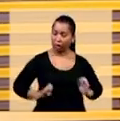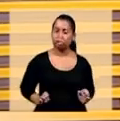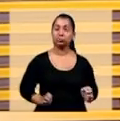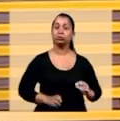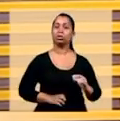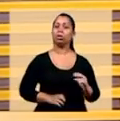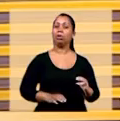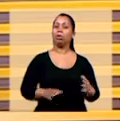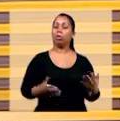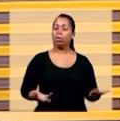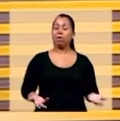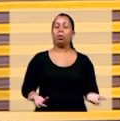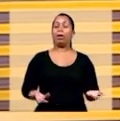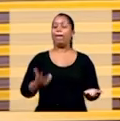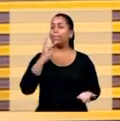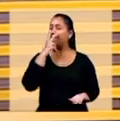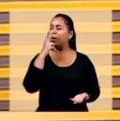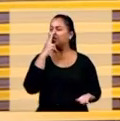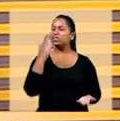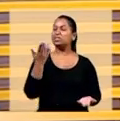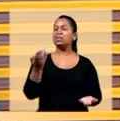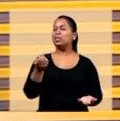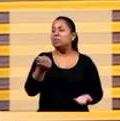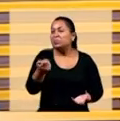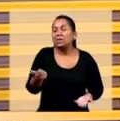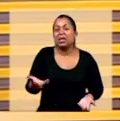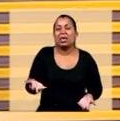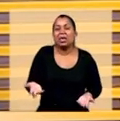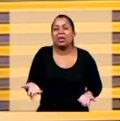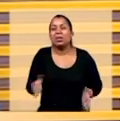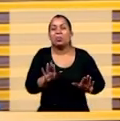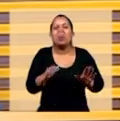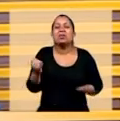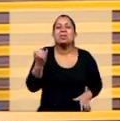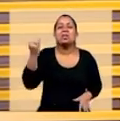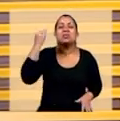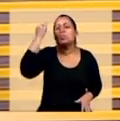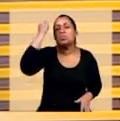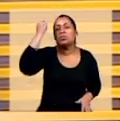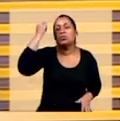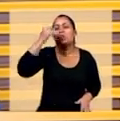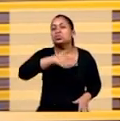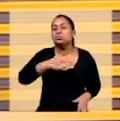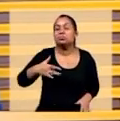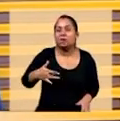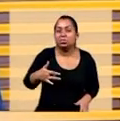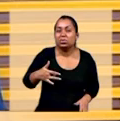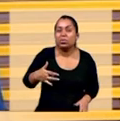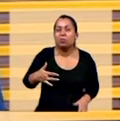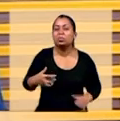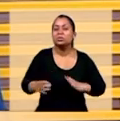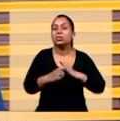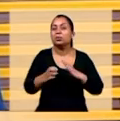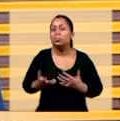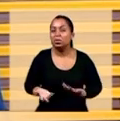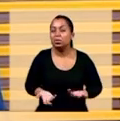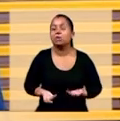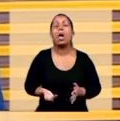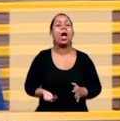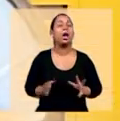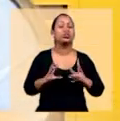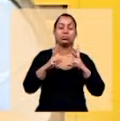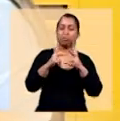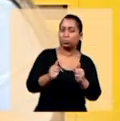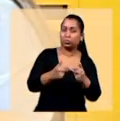coisa, que às vezes pode parecer até pequeno, bobo, mas isso é importante para a saúde dessa empresa? Com